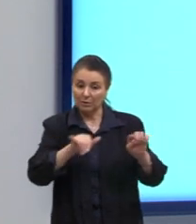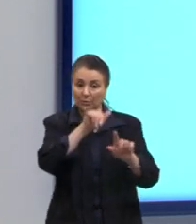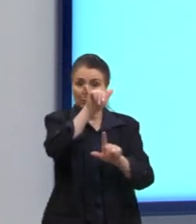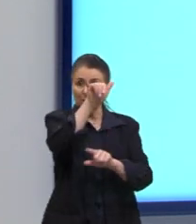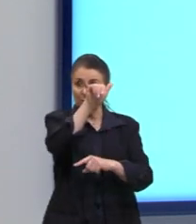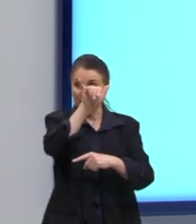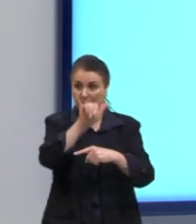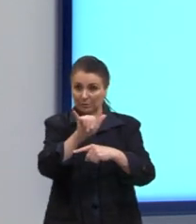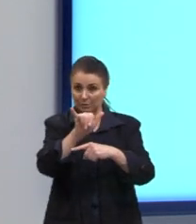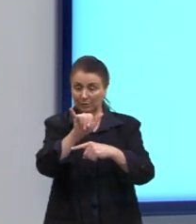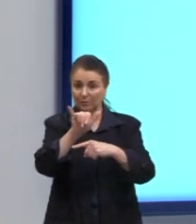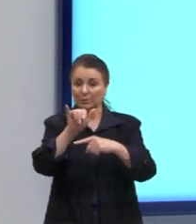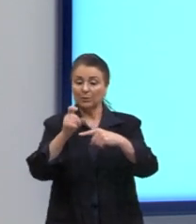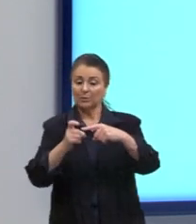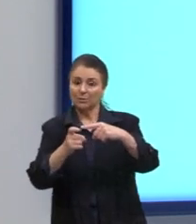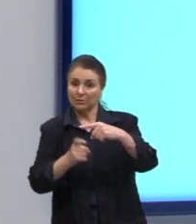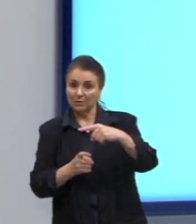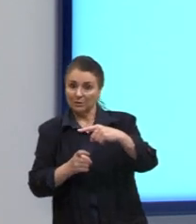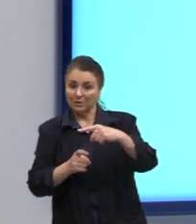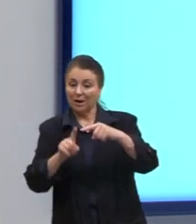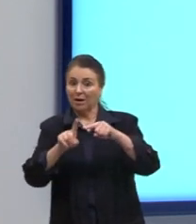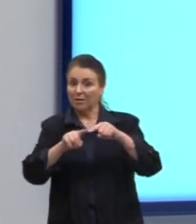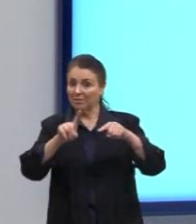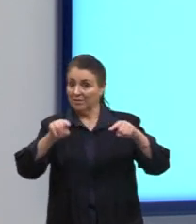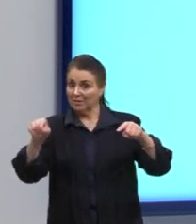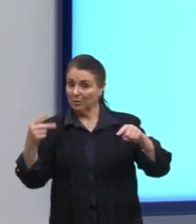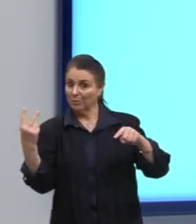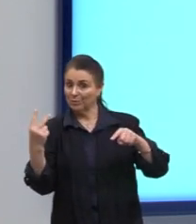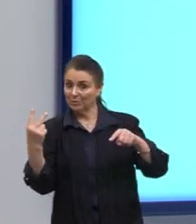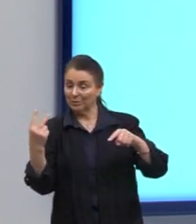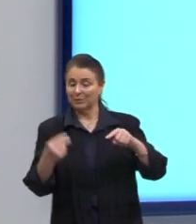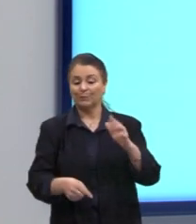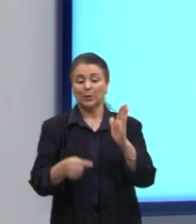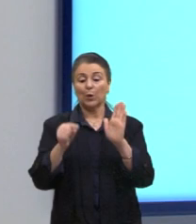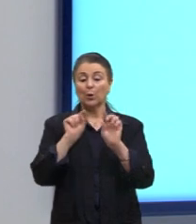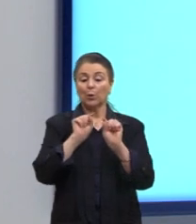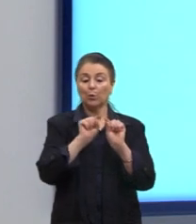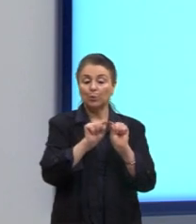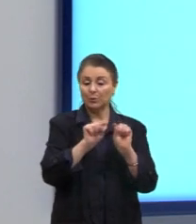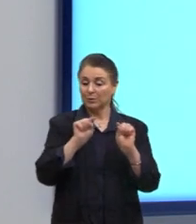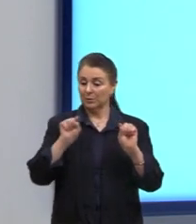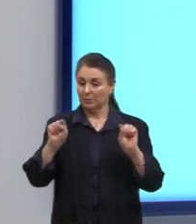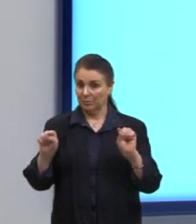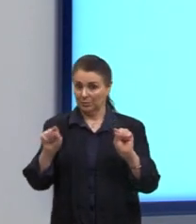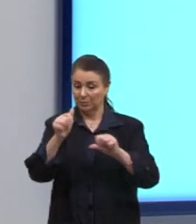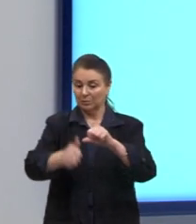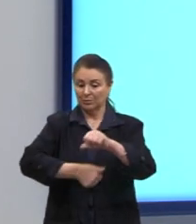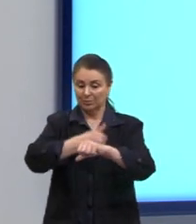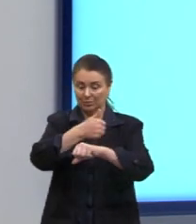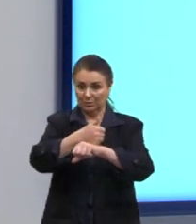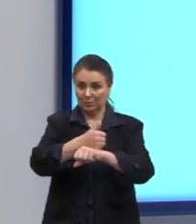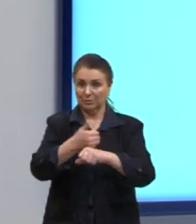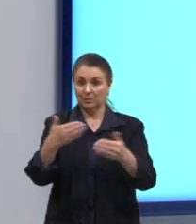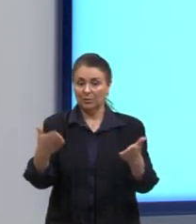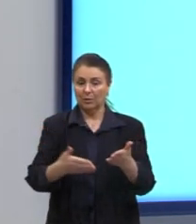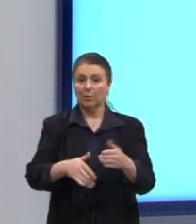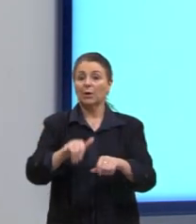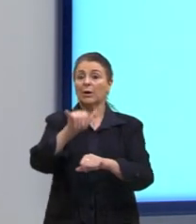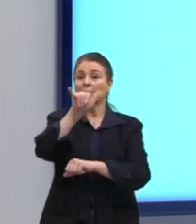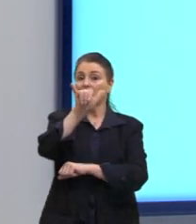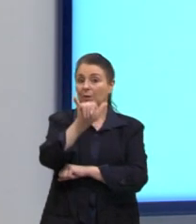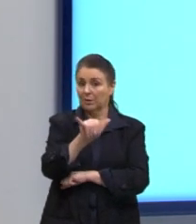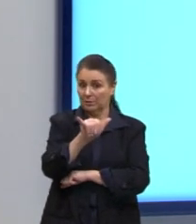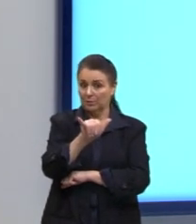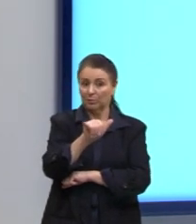a variação do X os nossos pontinhos ali então né fazendo essa substituição o y